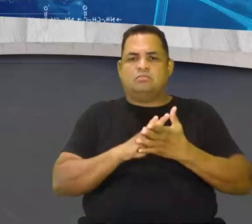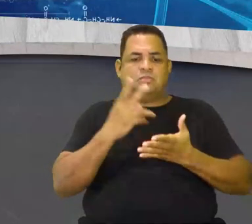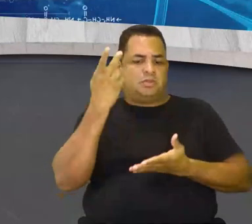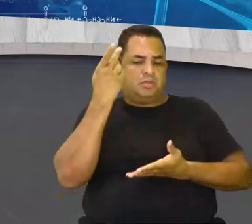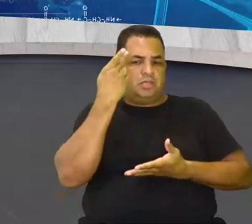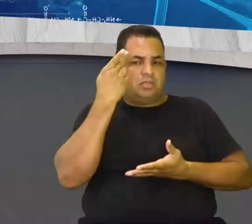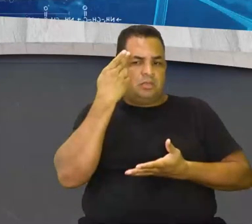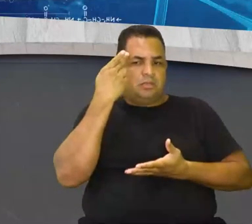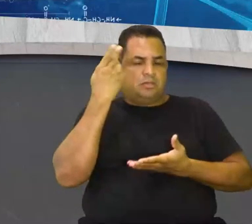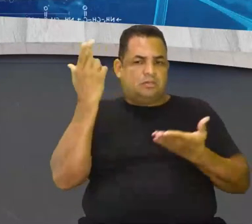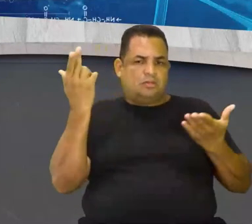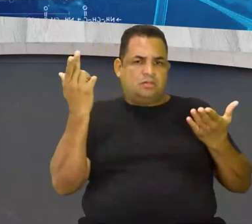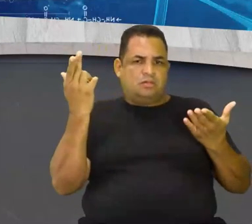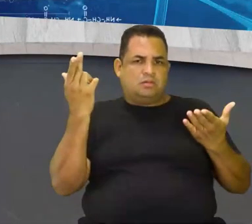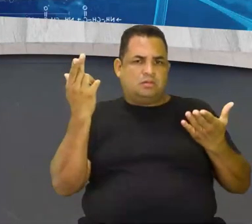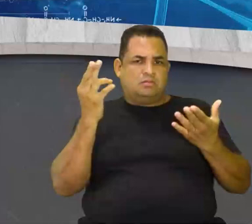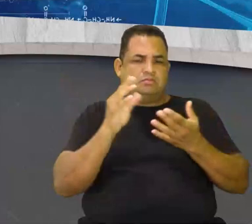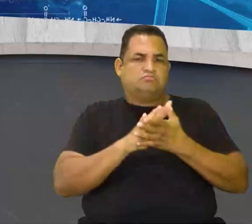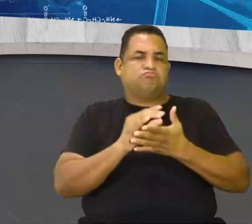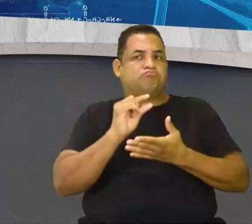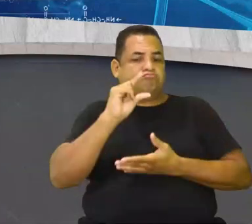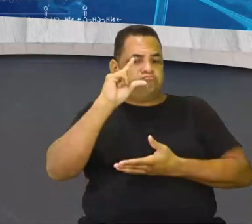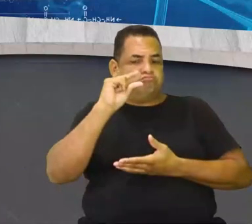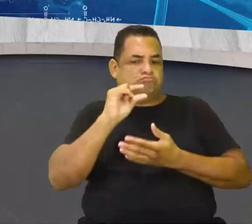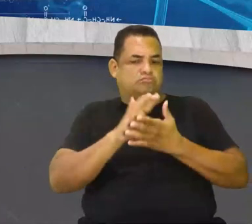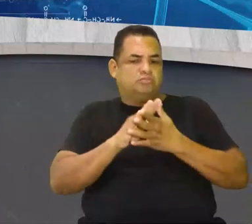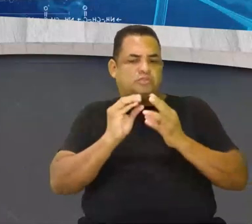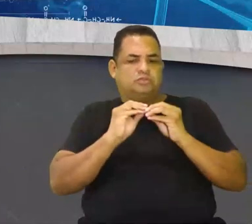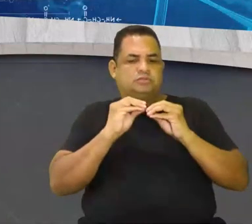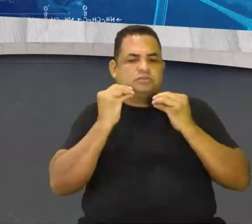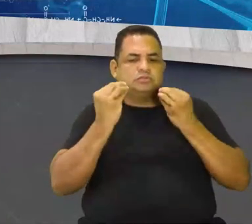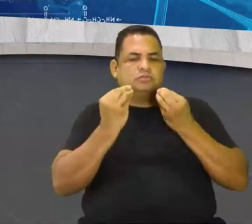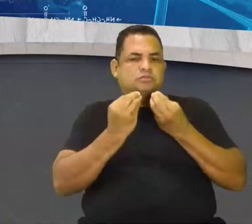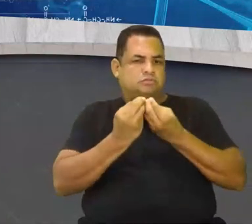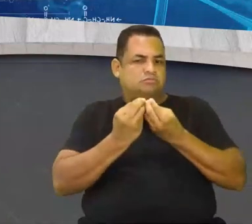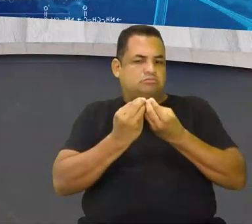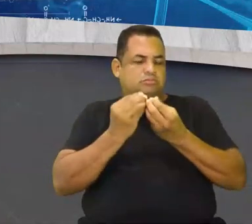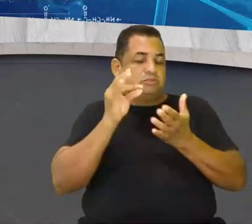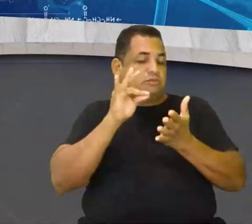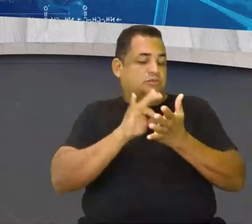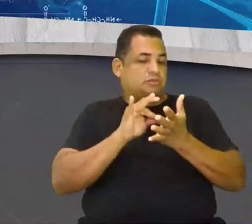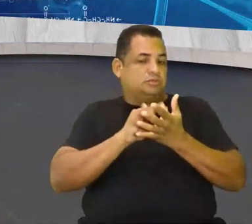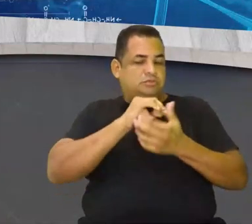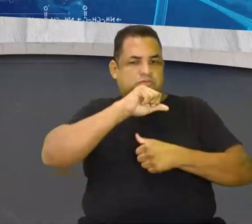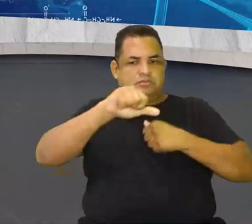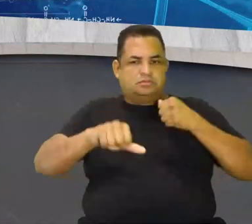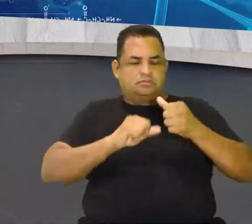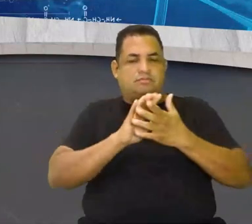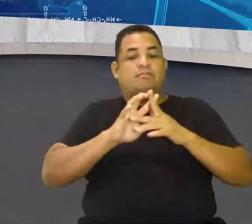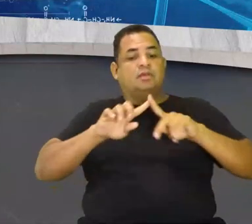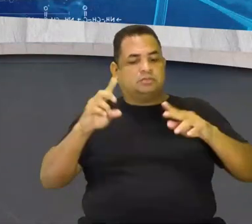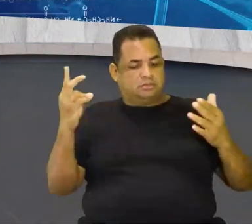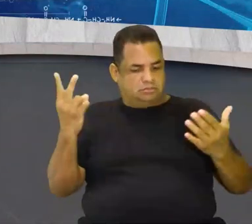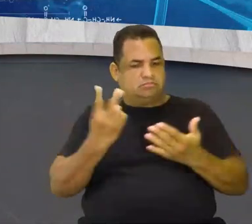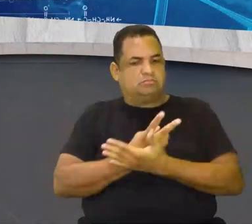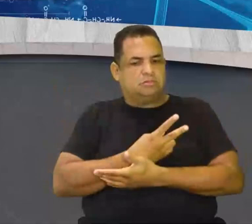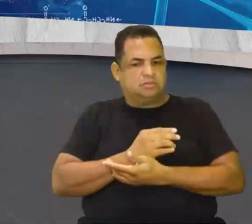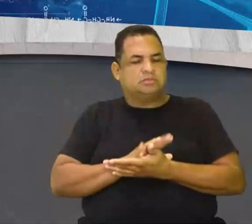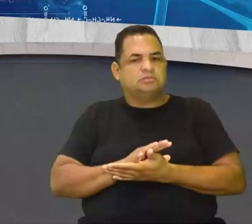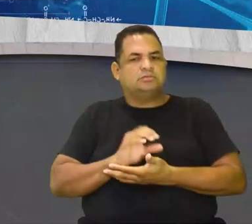espontaneamente poucas são as substâncias que se transformam, mas acontece sim, tá bom?